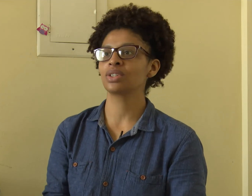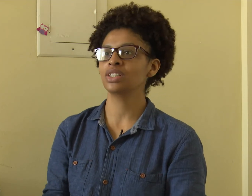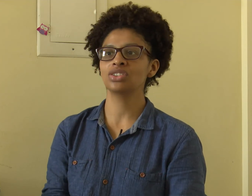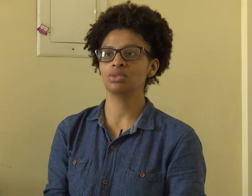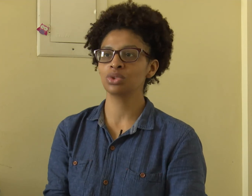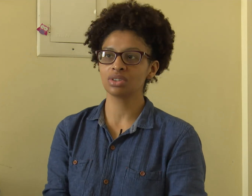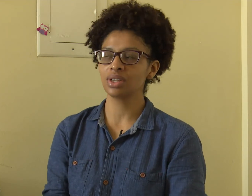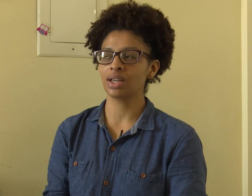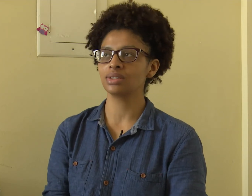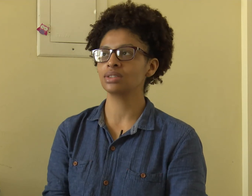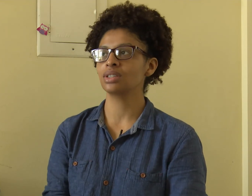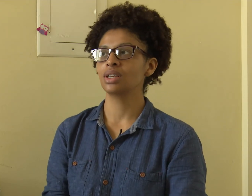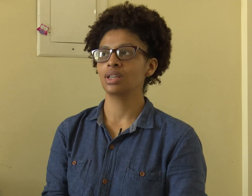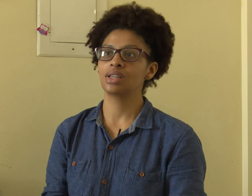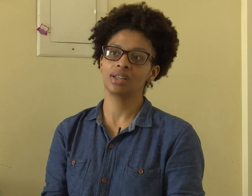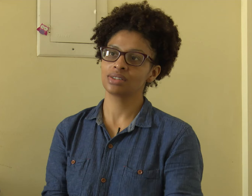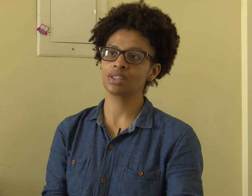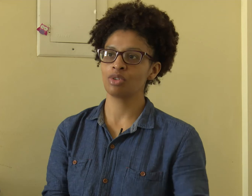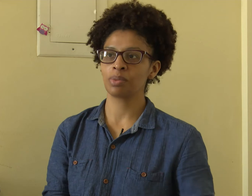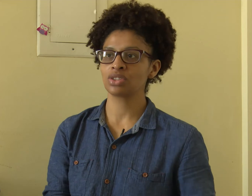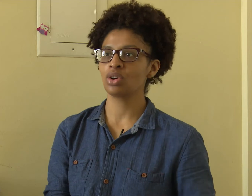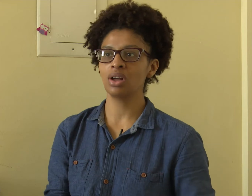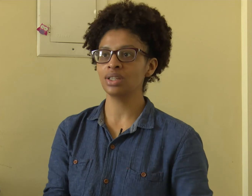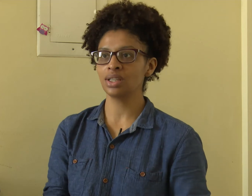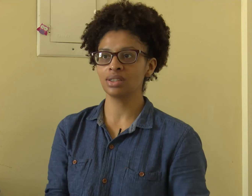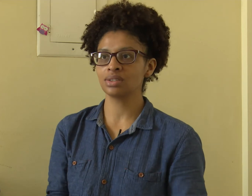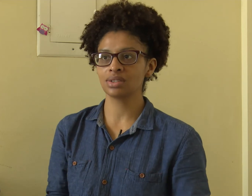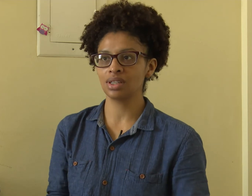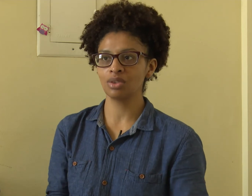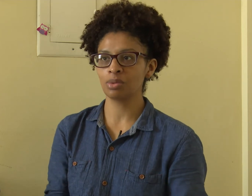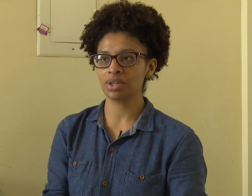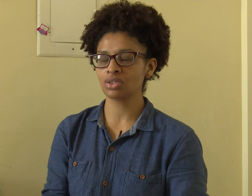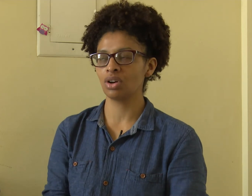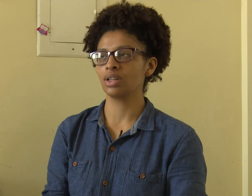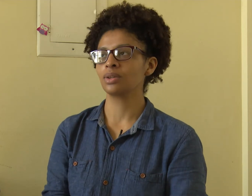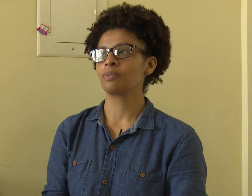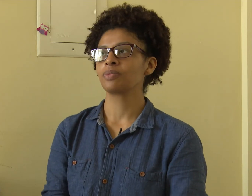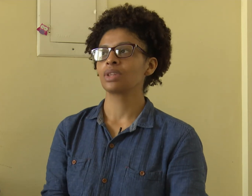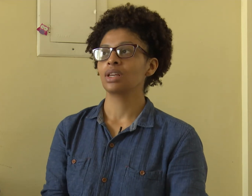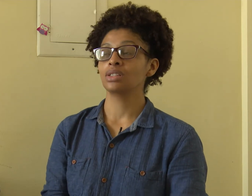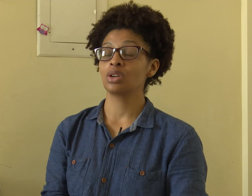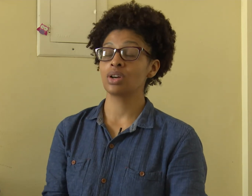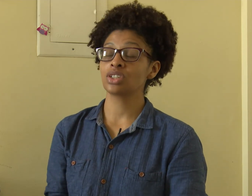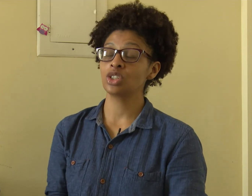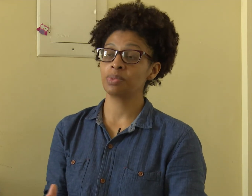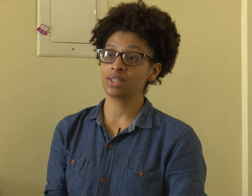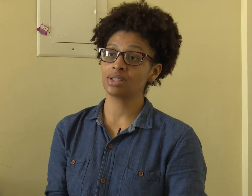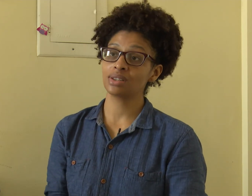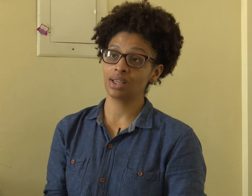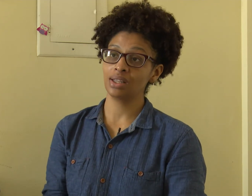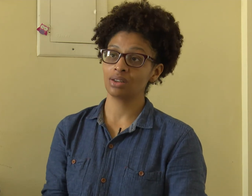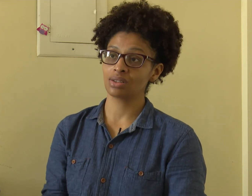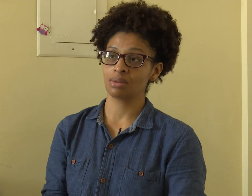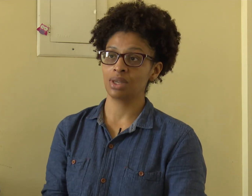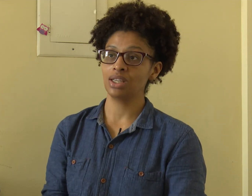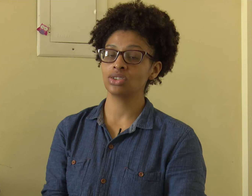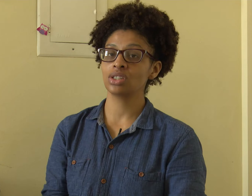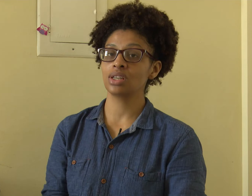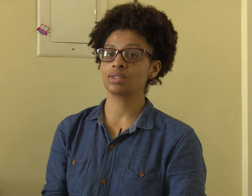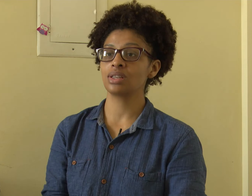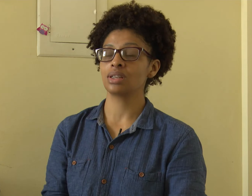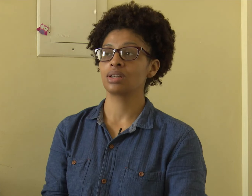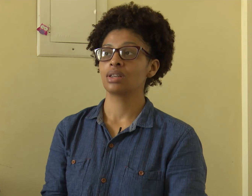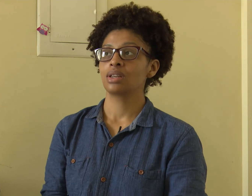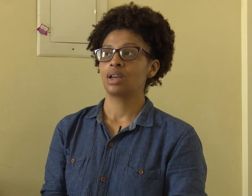shopping, em restaurante, em muitos lugares. Em crianças que vão para a escola e crianças que não vão para a escola. Então eu acho que a gente precisa ter na nossa